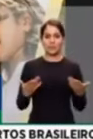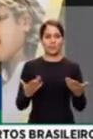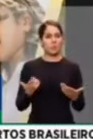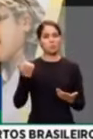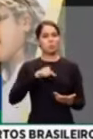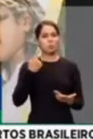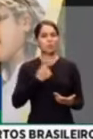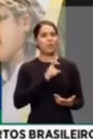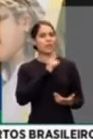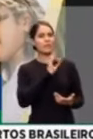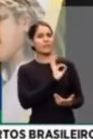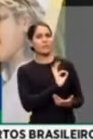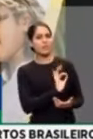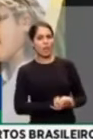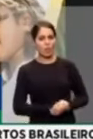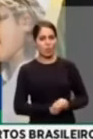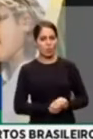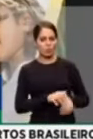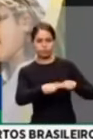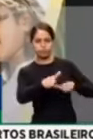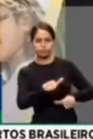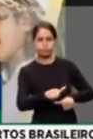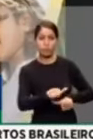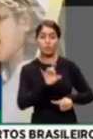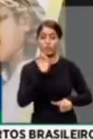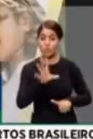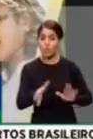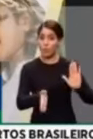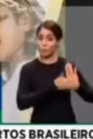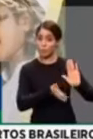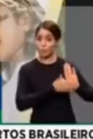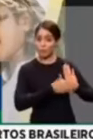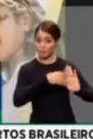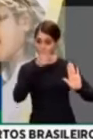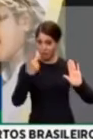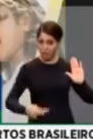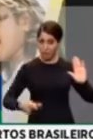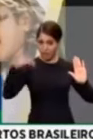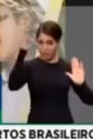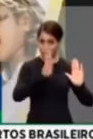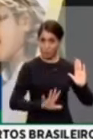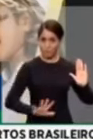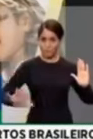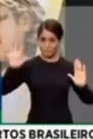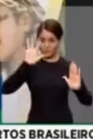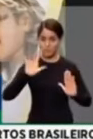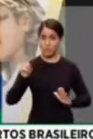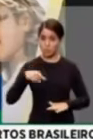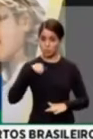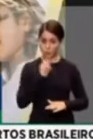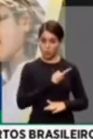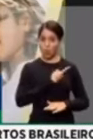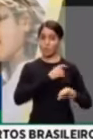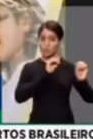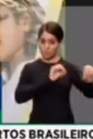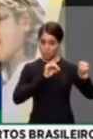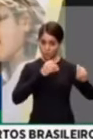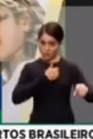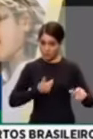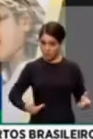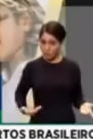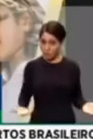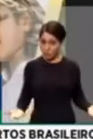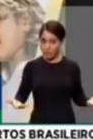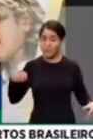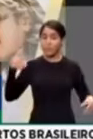nenhuma ponderação. Portanto, eu penso que é uma pauta do Brasil, uma pauta nossa, daqueles que têm compromisso com a educação pública, a votação